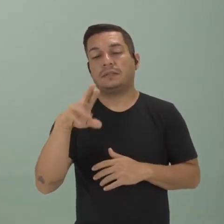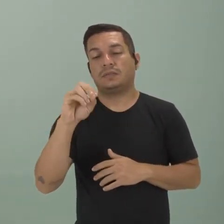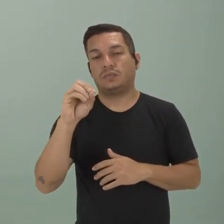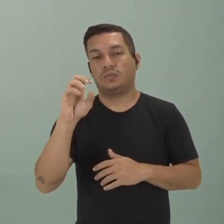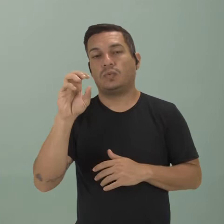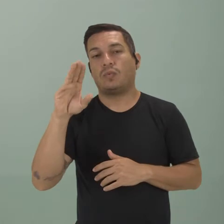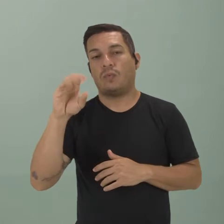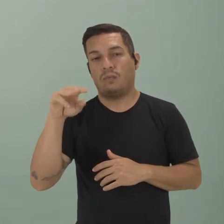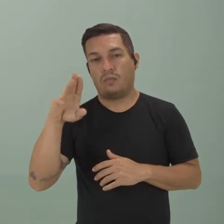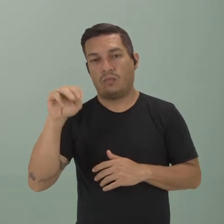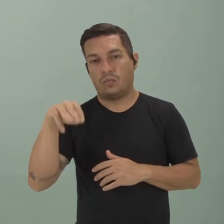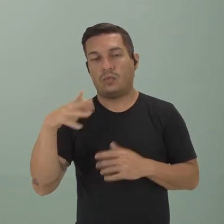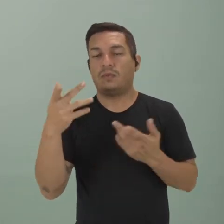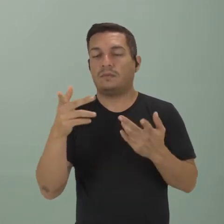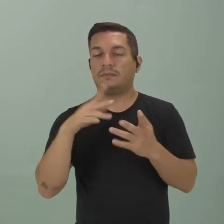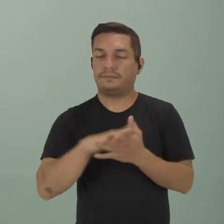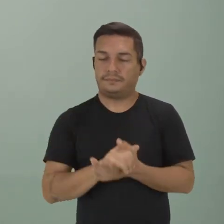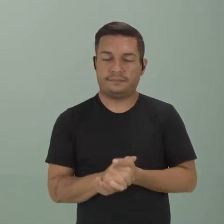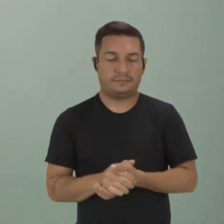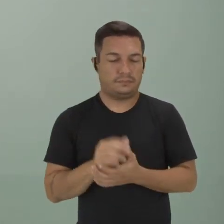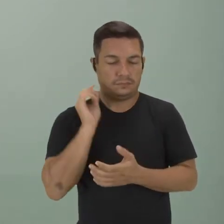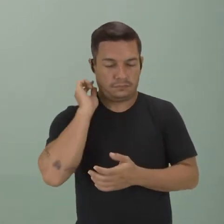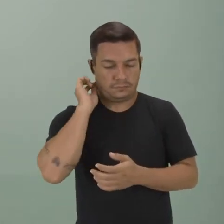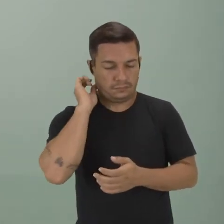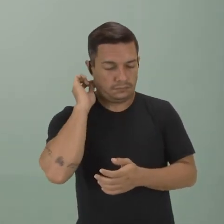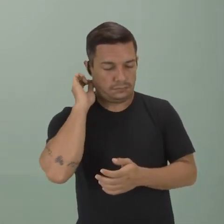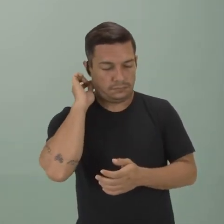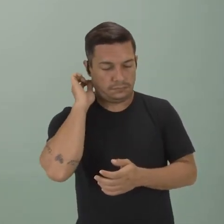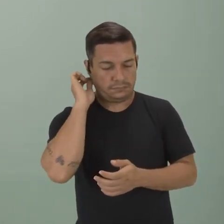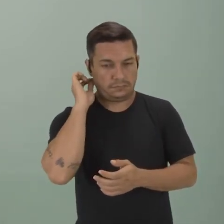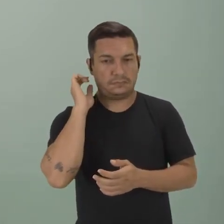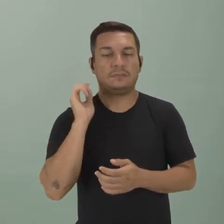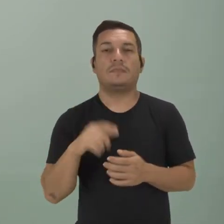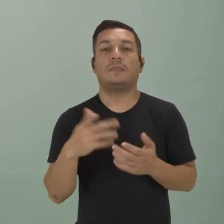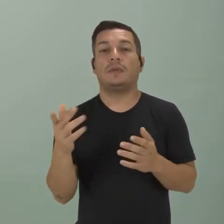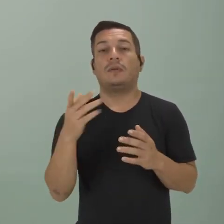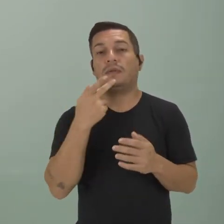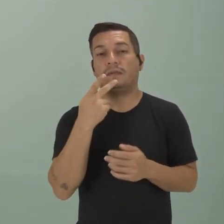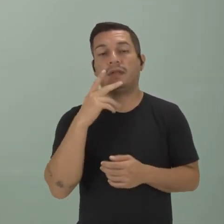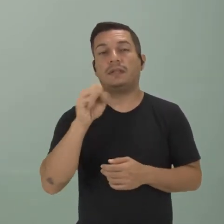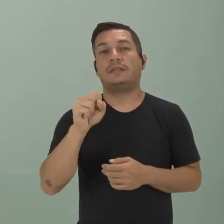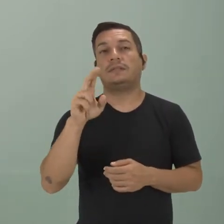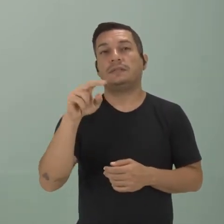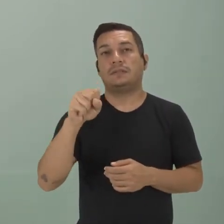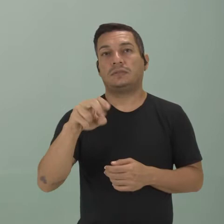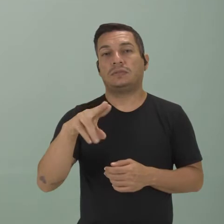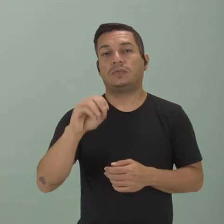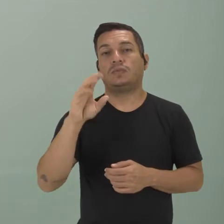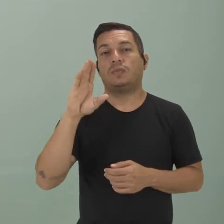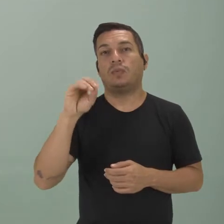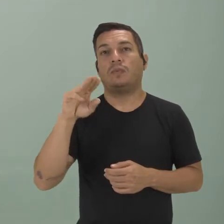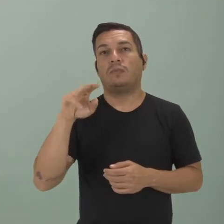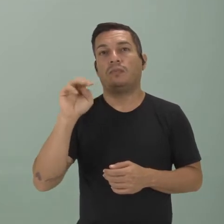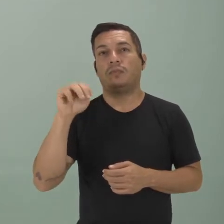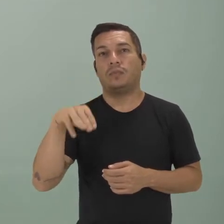senso comum. Isso é muito comum, tá? Muito comum, entre aspas. Então, quando a gente fala em senso